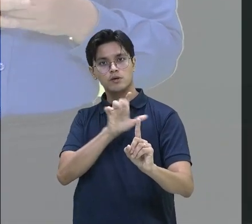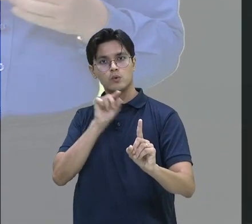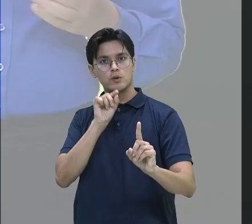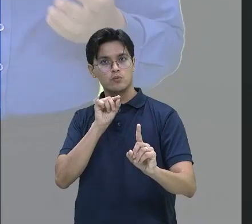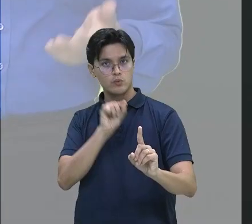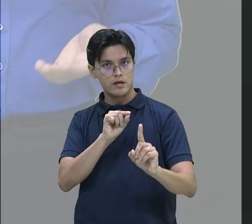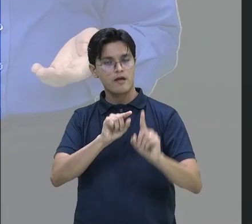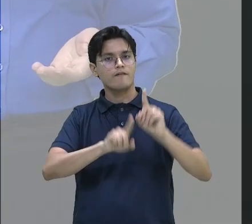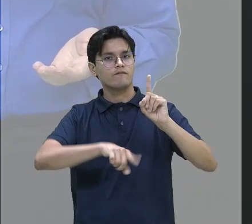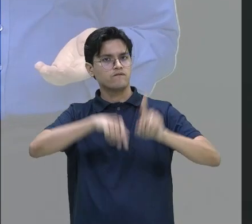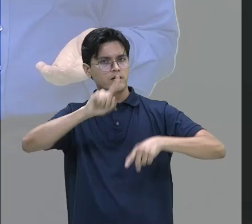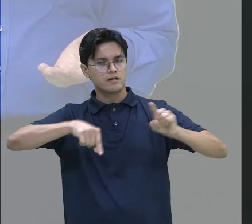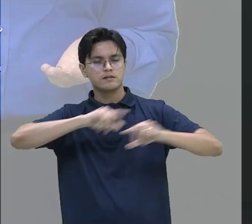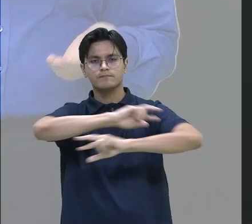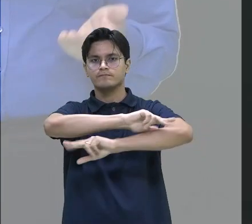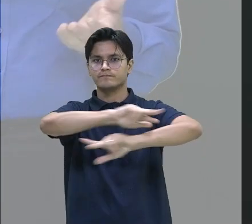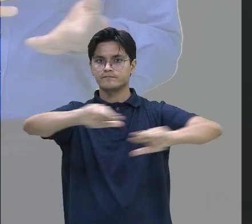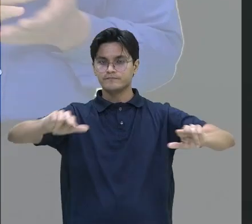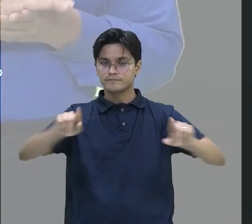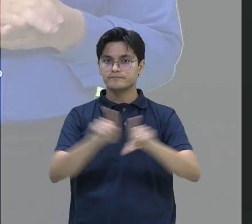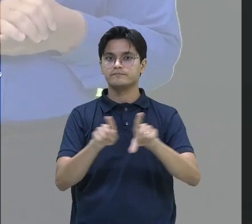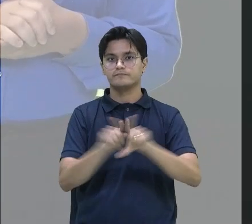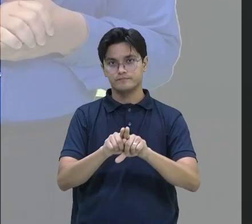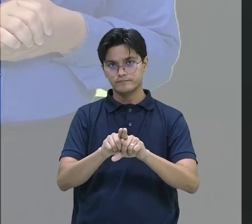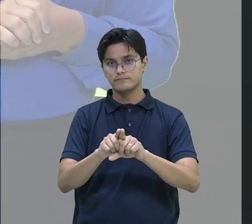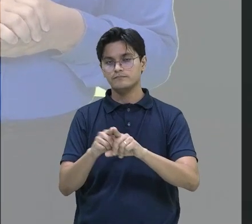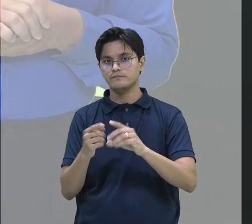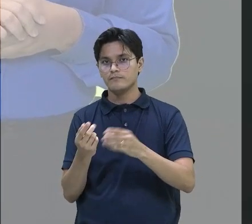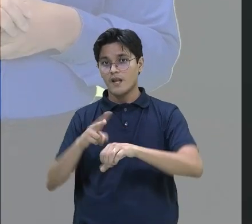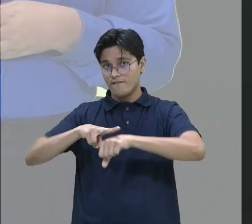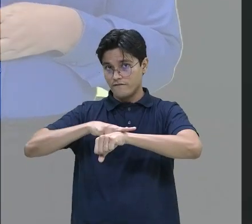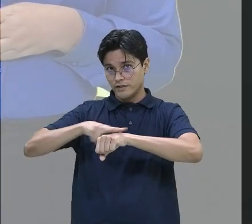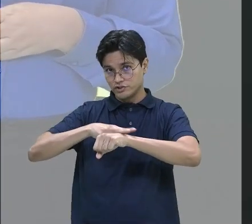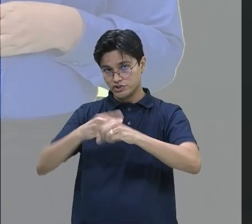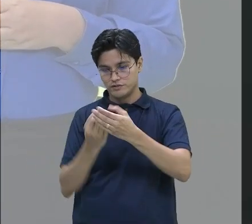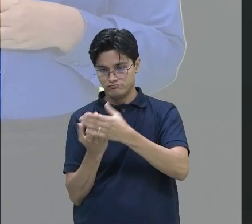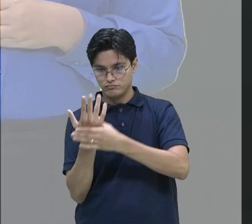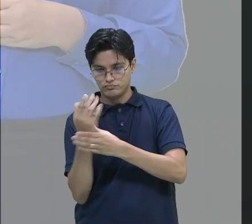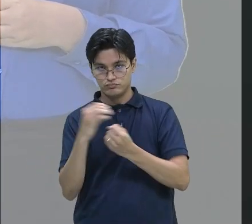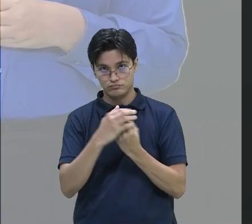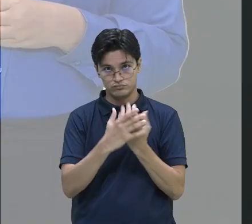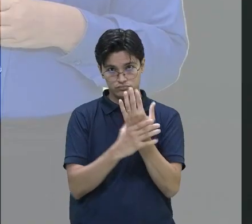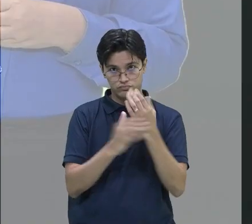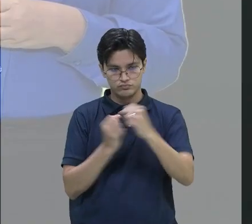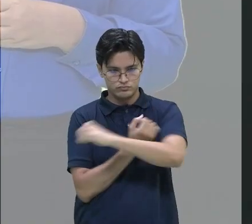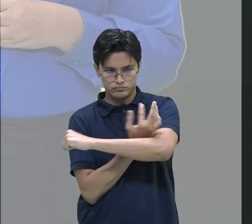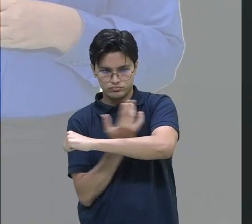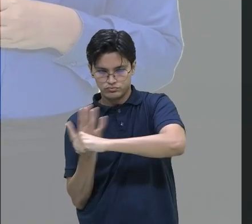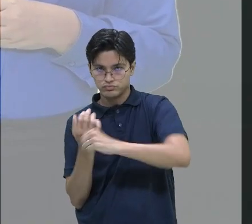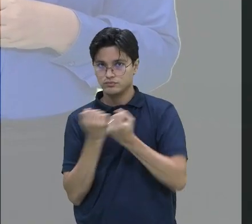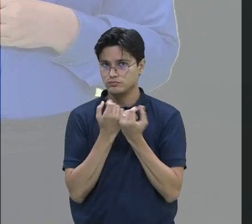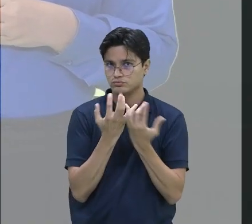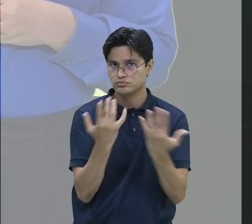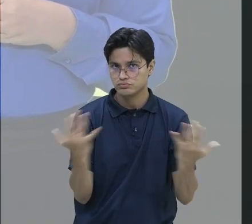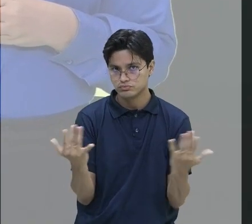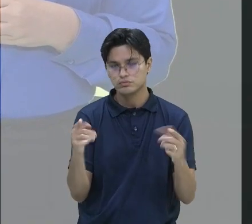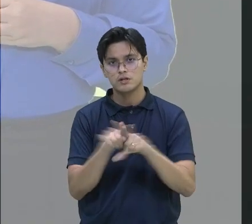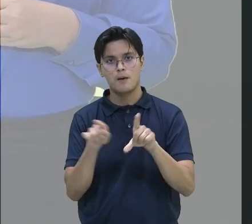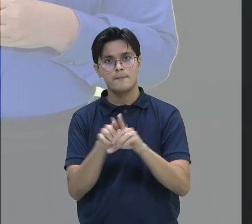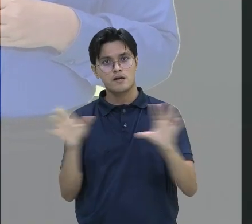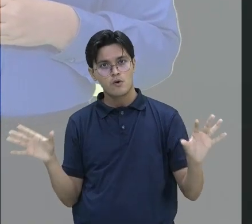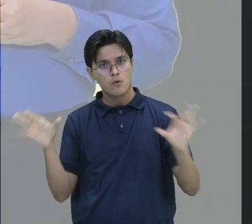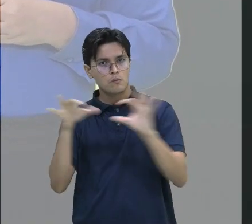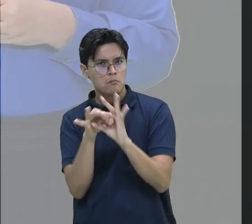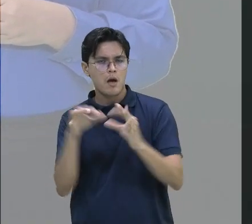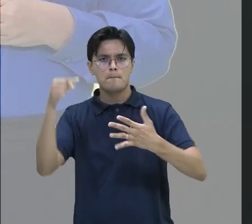diversidade. E a vegetação, ela vai estar associada, concomitante com todos esses